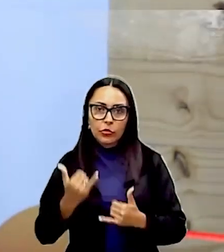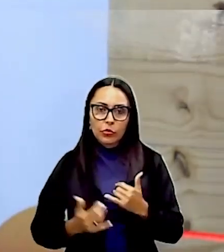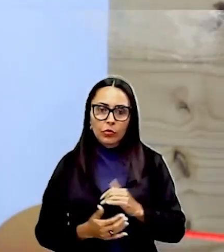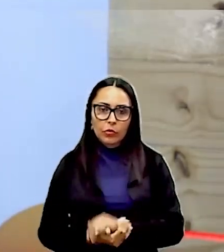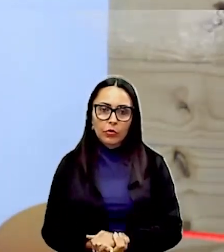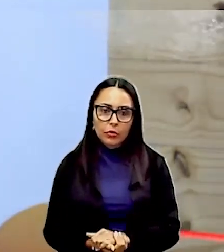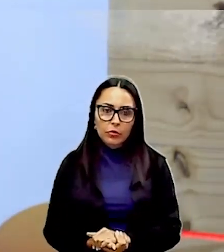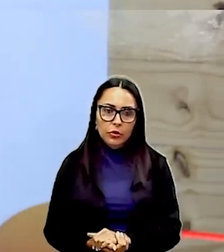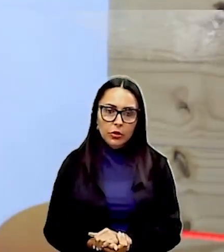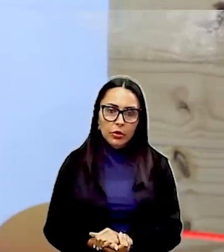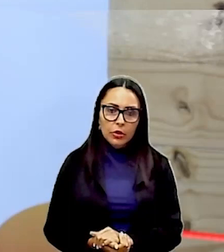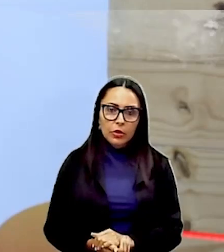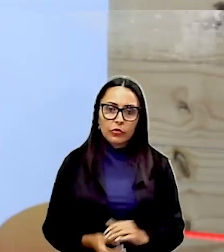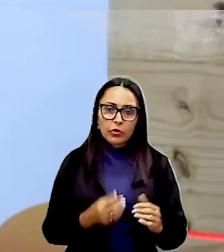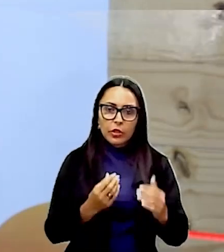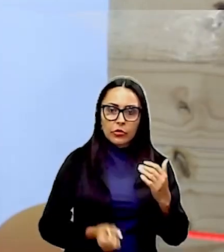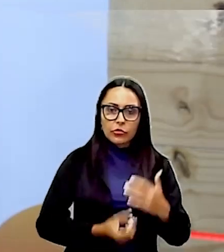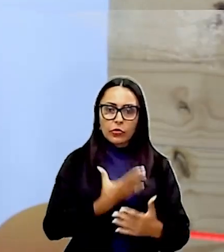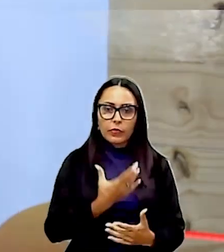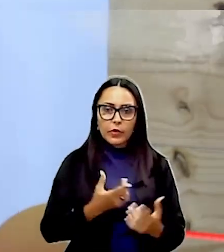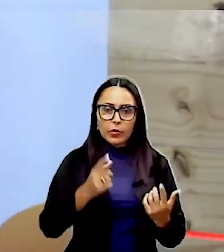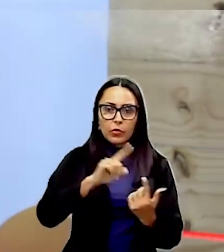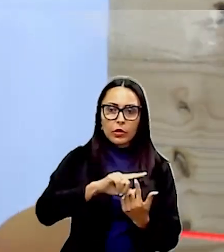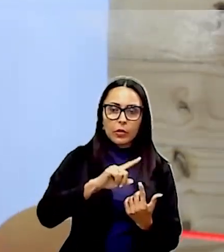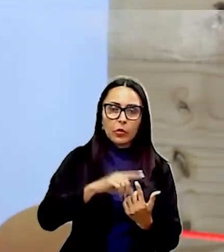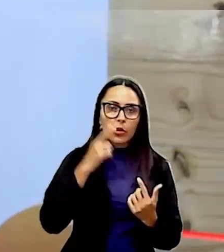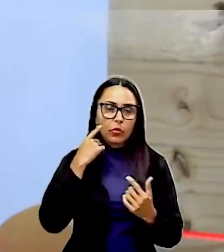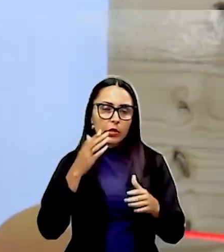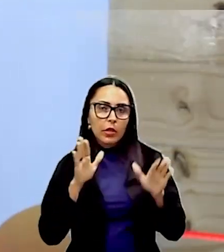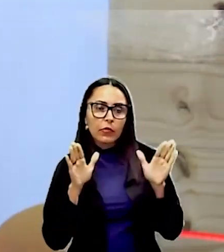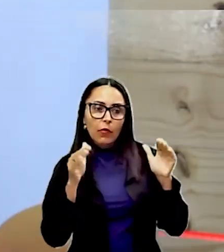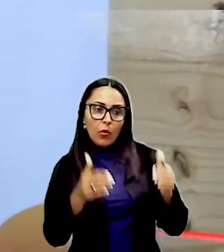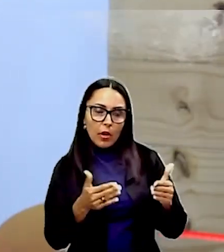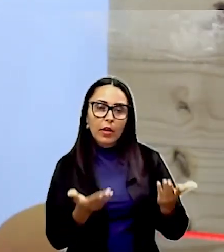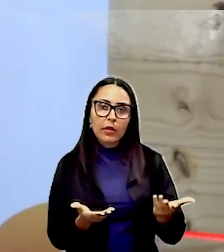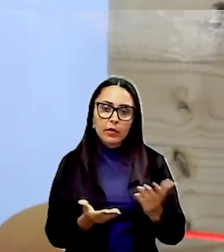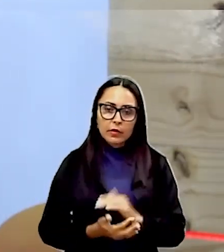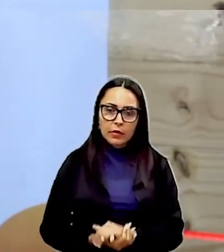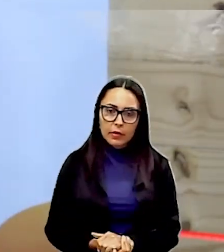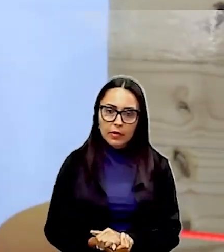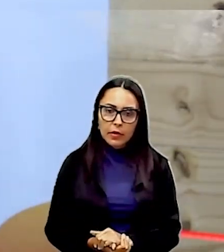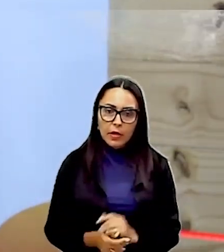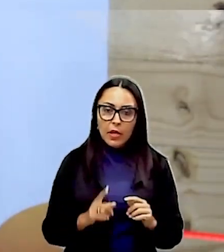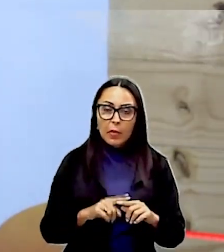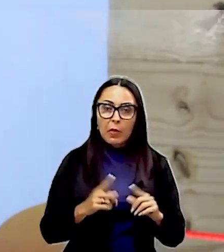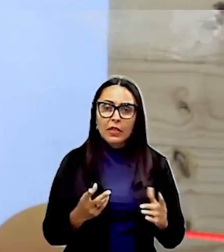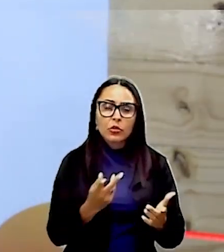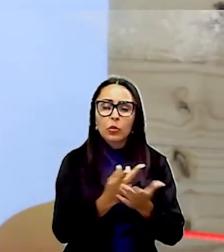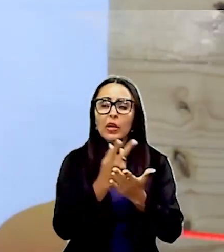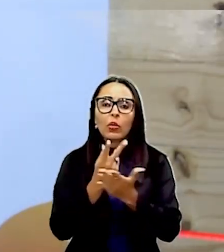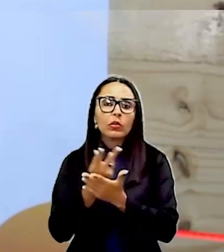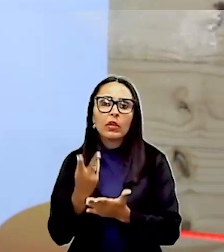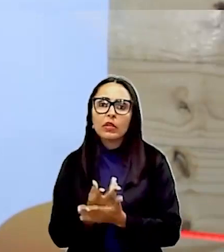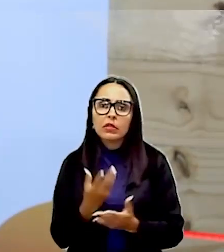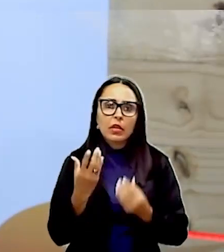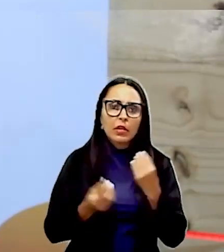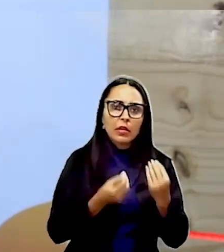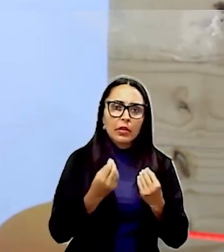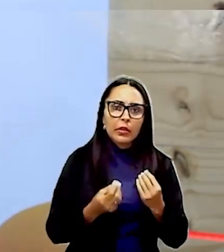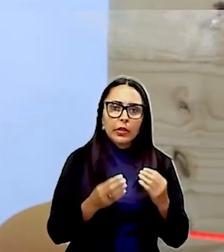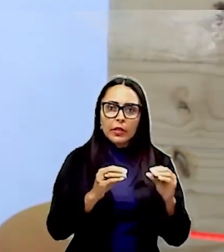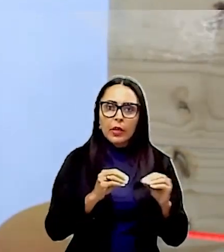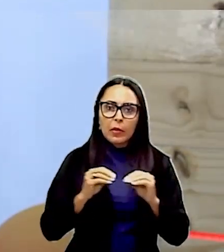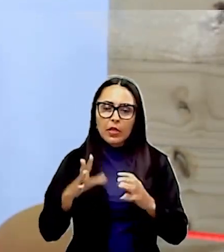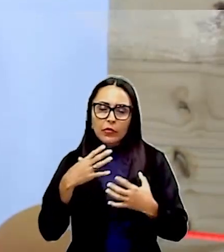já descobri em que tipo de animação eu quero focar, mas como é que isso tudo vai auxiliar na passagem